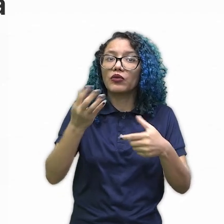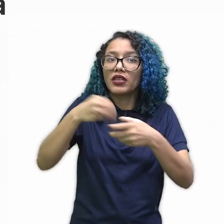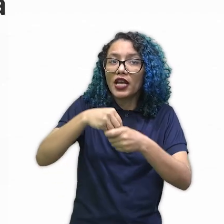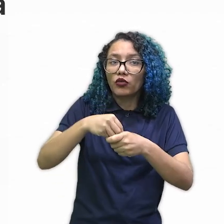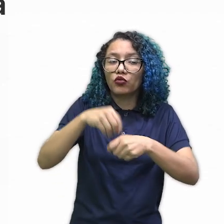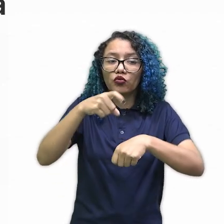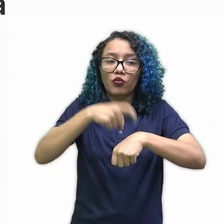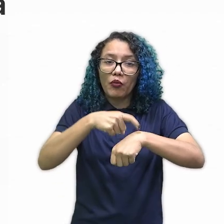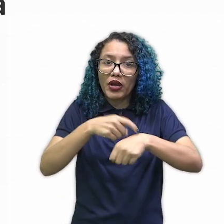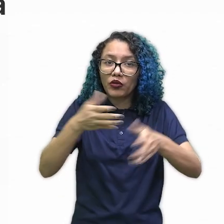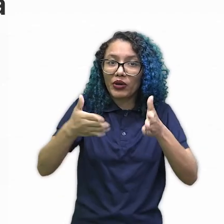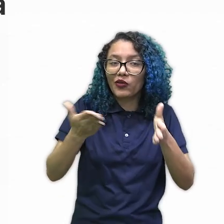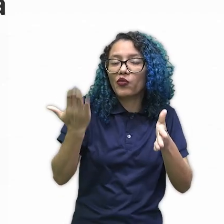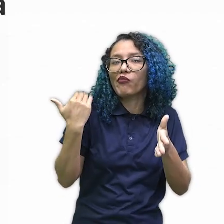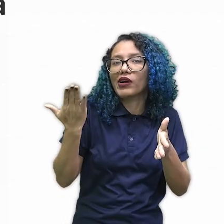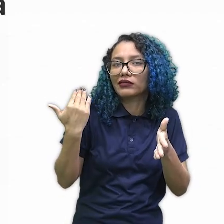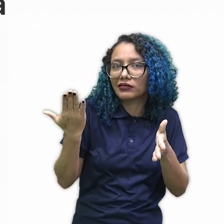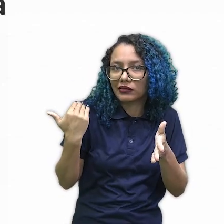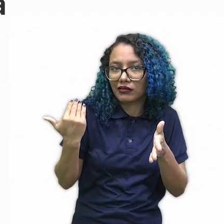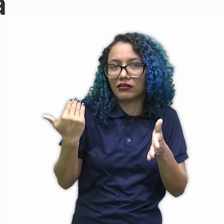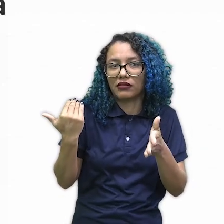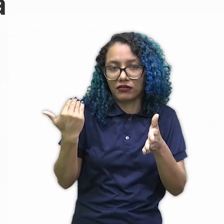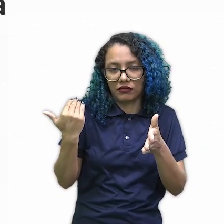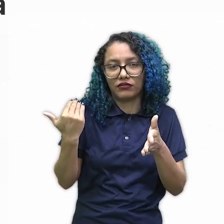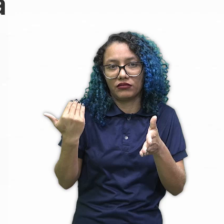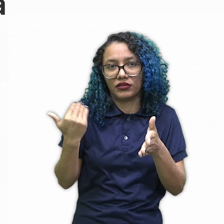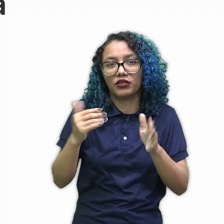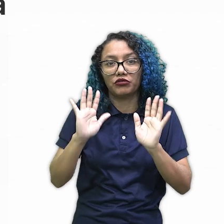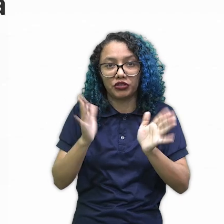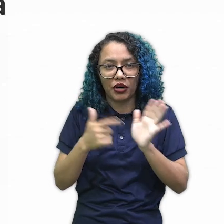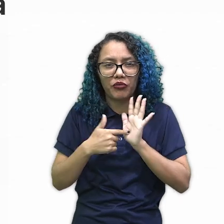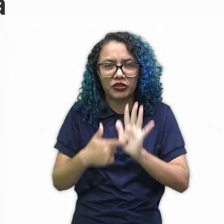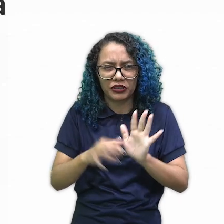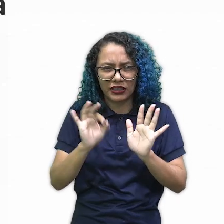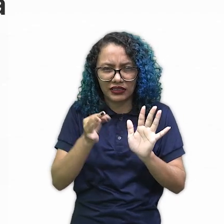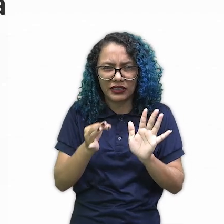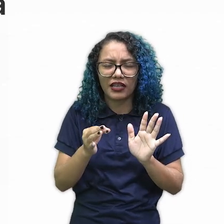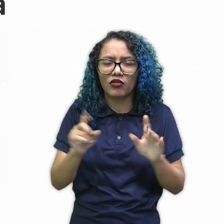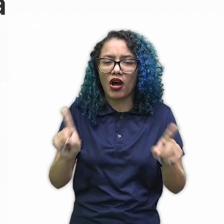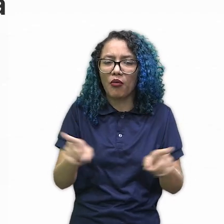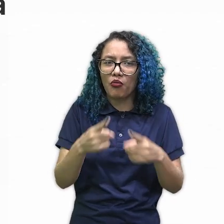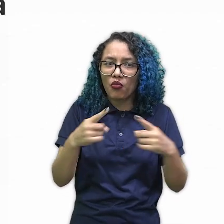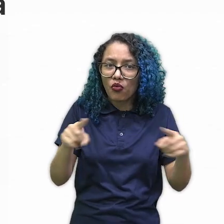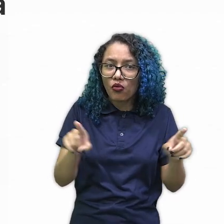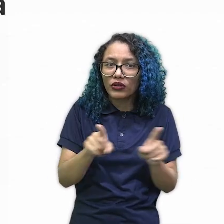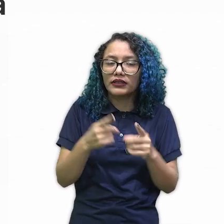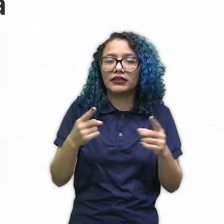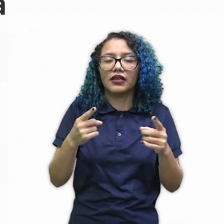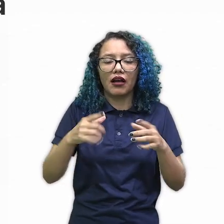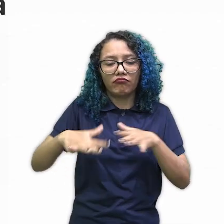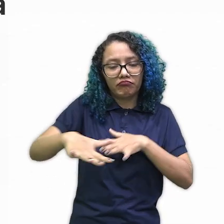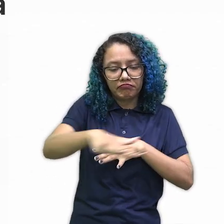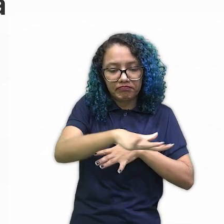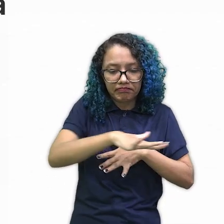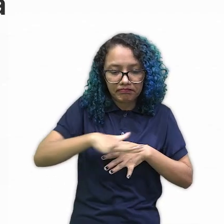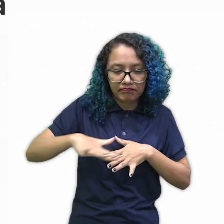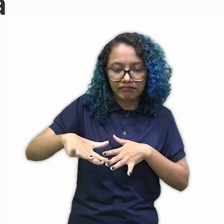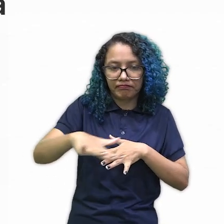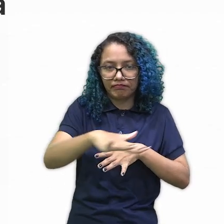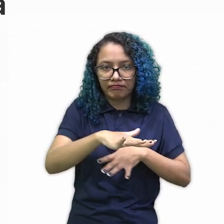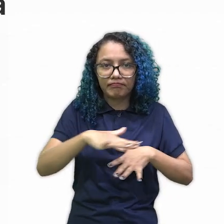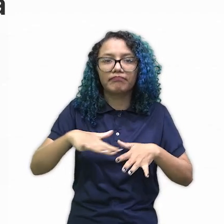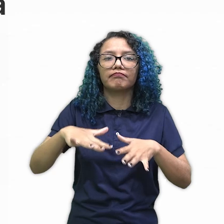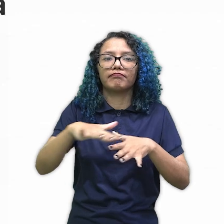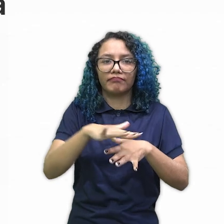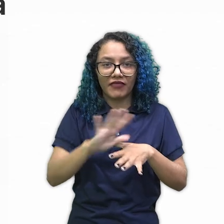nós estávamos narrando, né? A música estava ecoando, então é uma situação que estava acontecendo. Eu